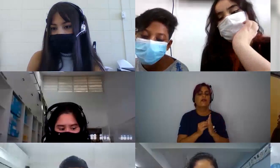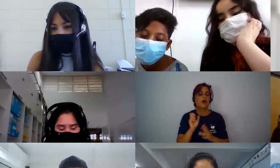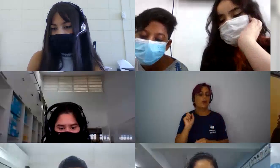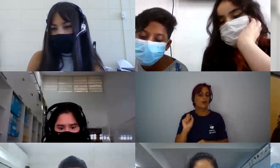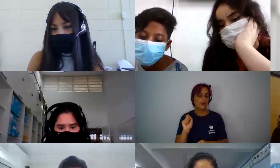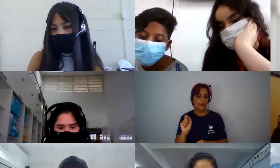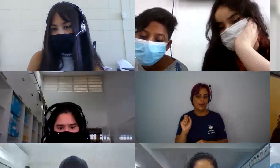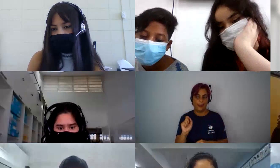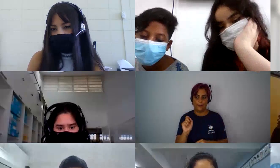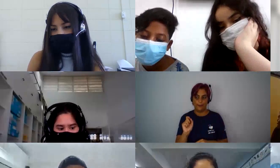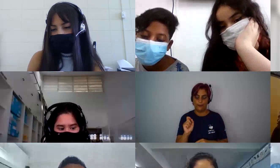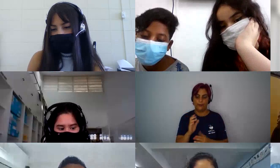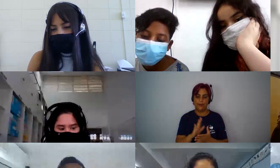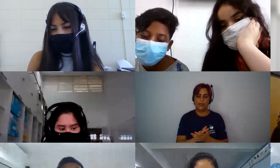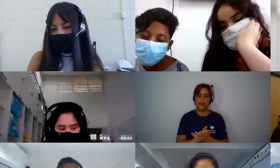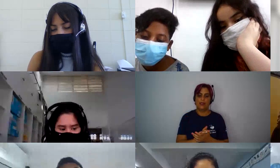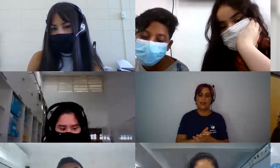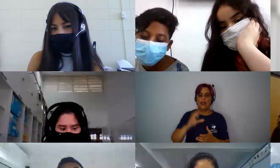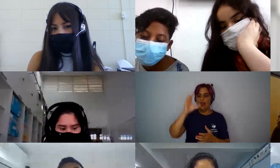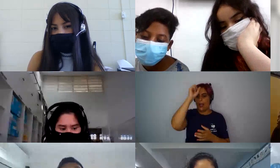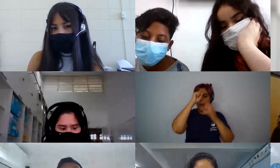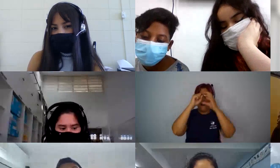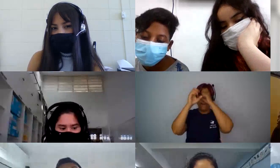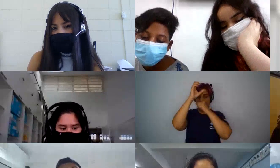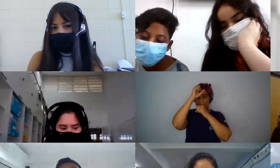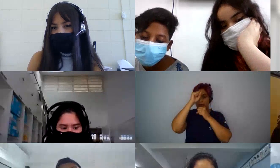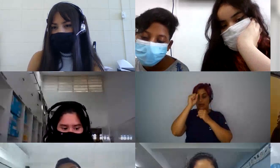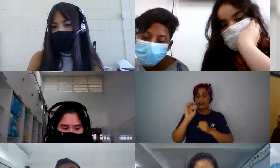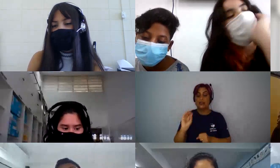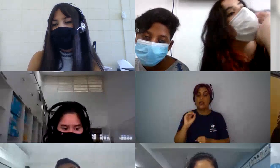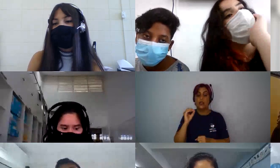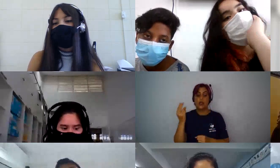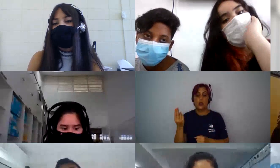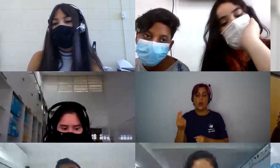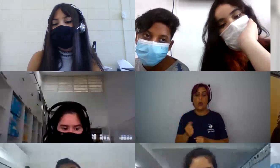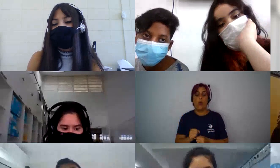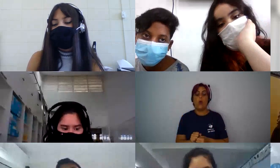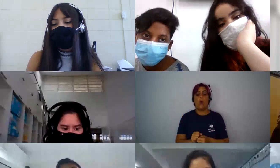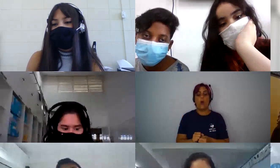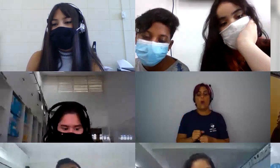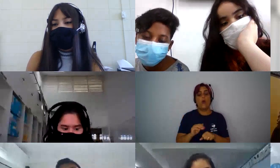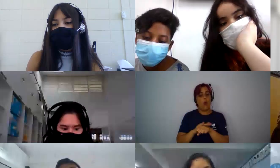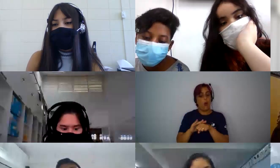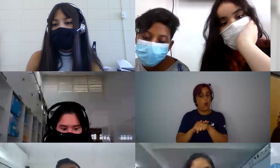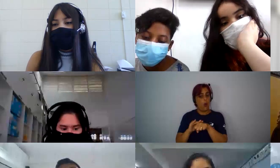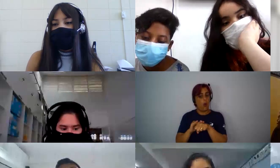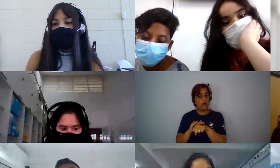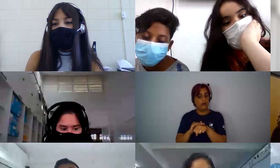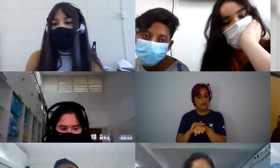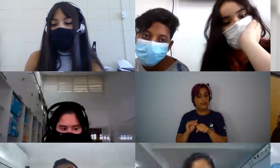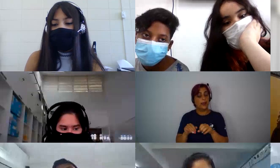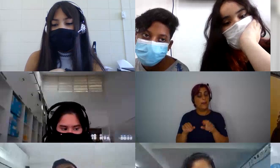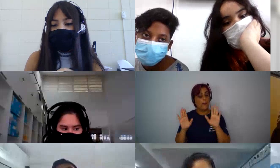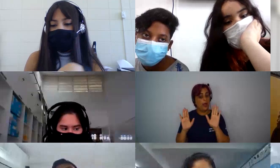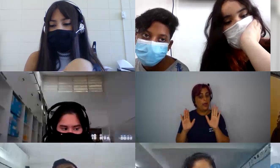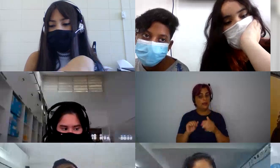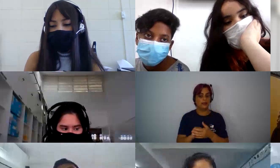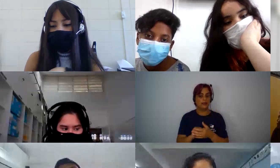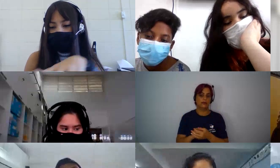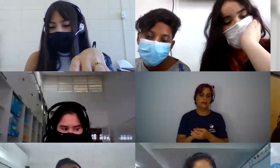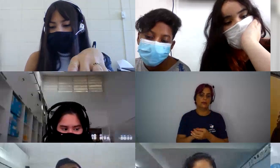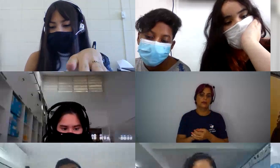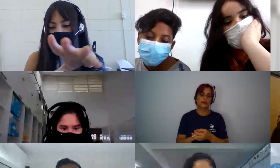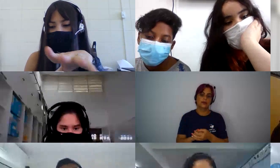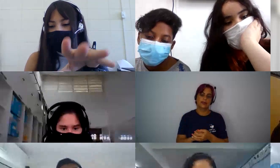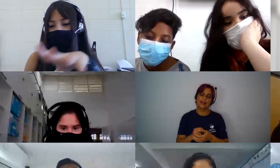para falar ou sente mais falta ainda em ouvir mais sobre isso, Rayane? Eu acho que um pouco